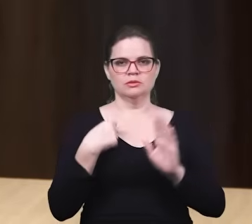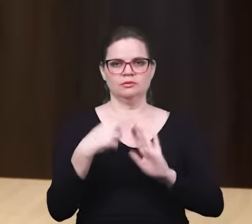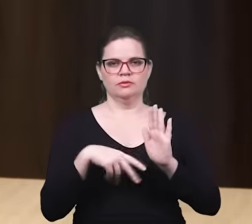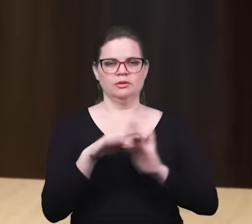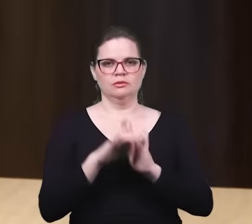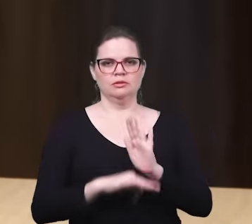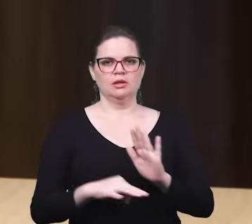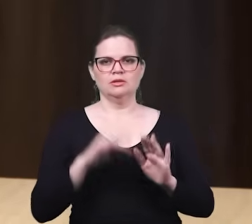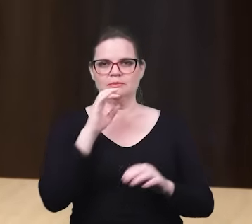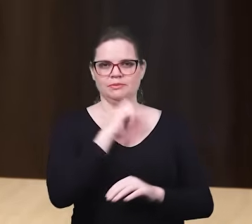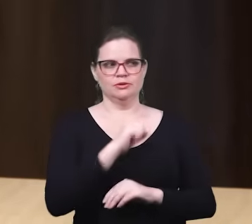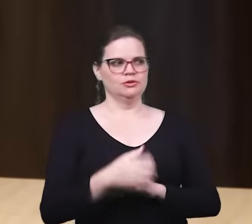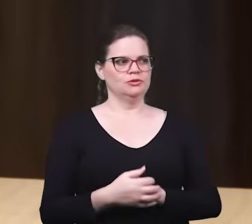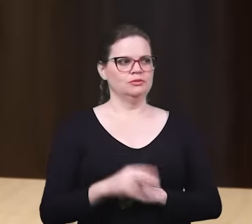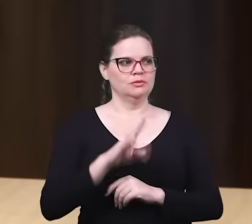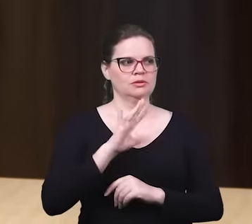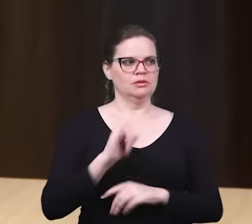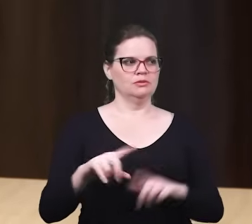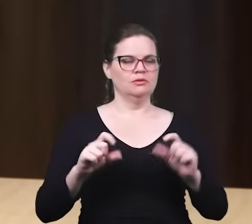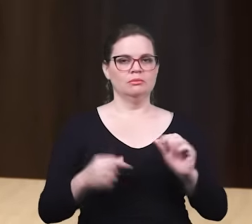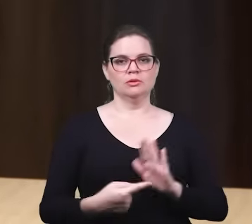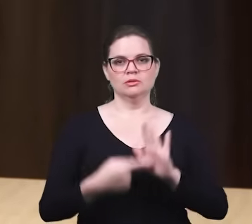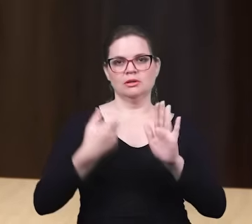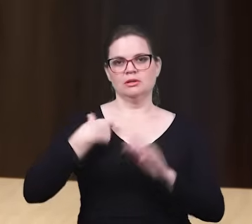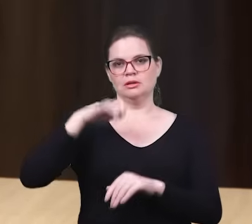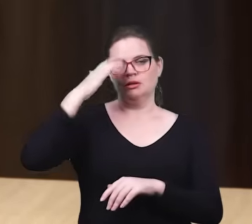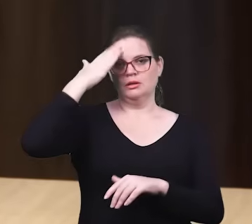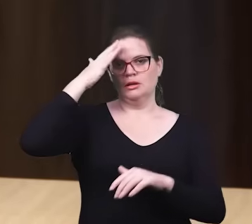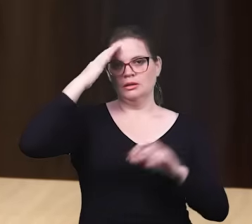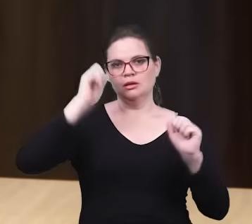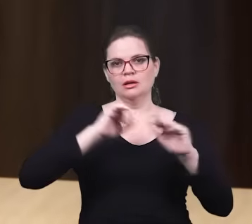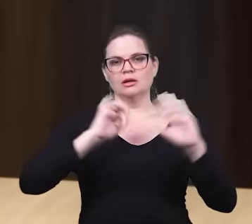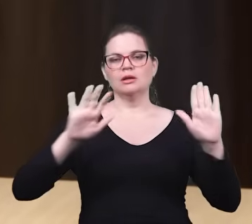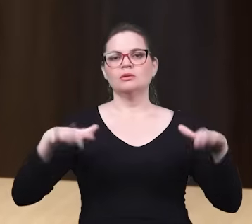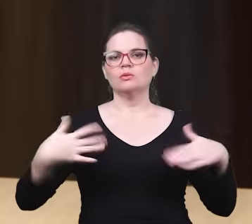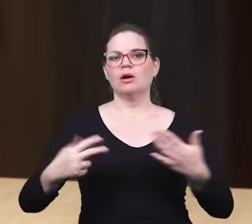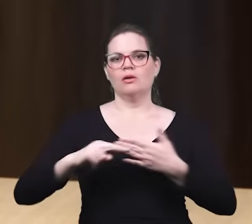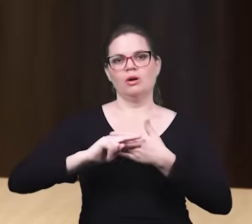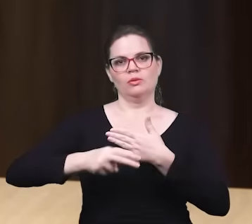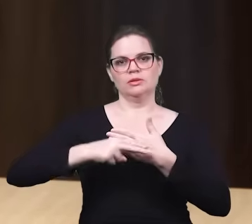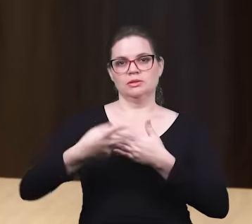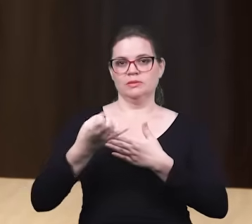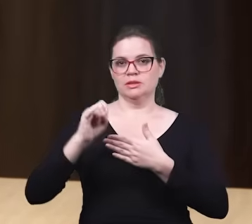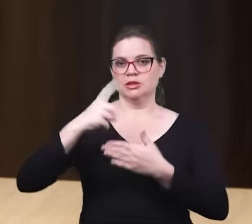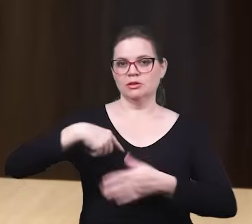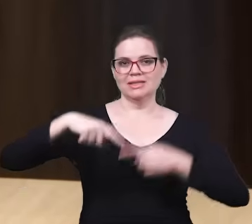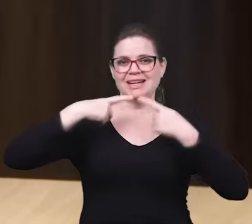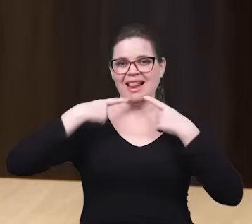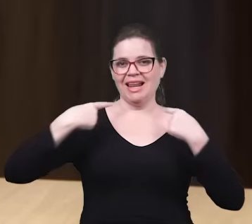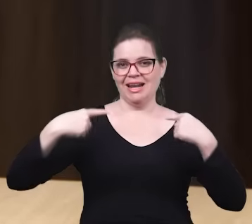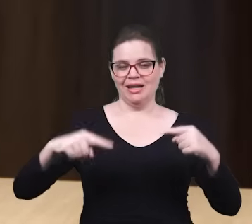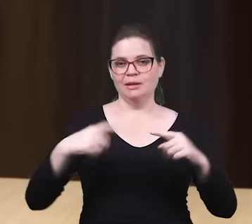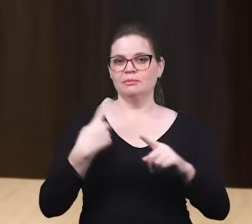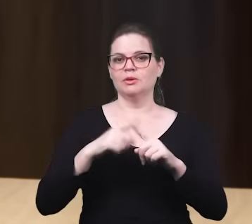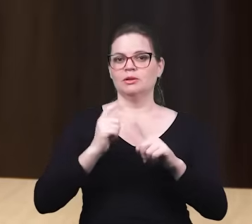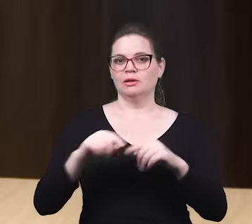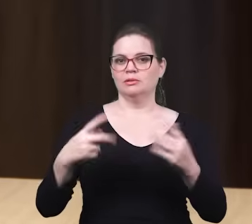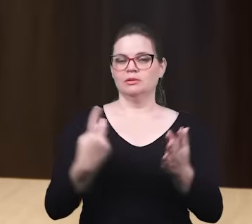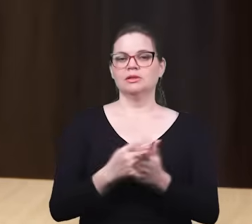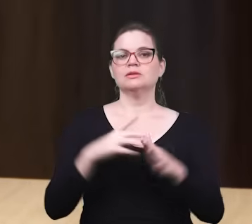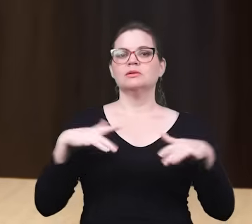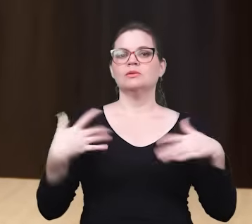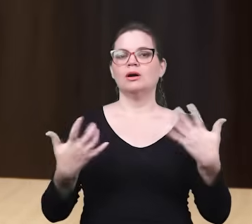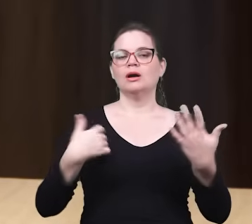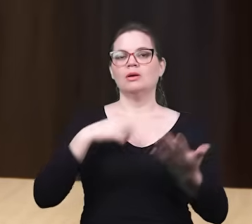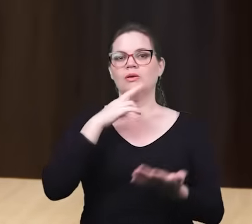aqui que vai nos fazer entender a consequência da murmuração, porque o